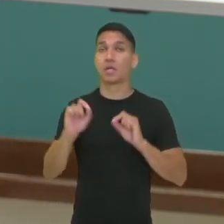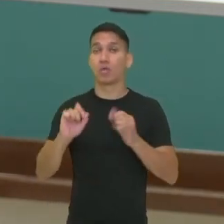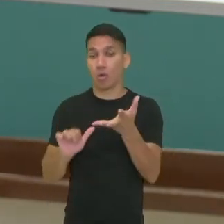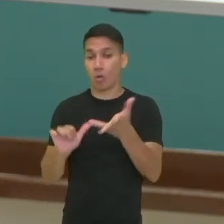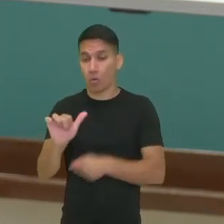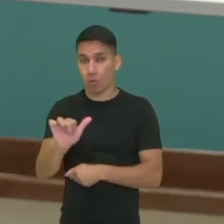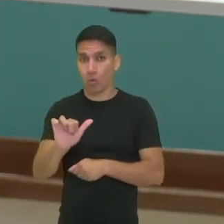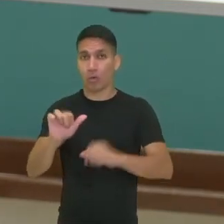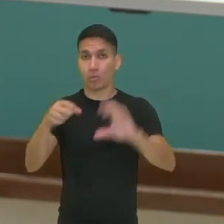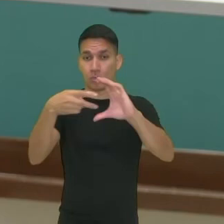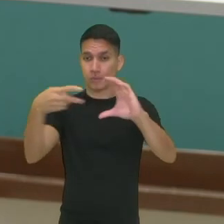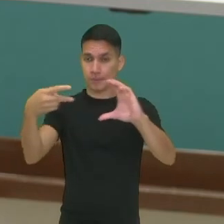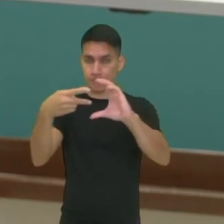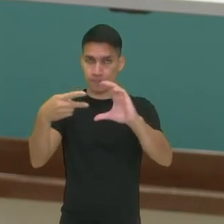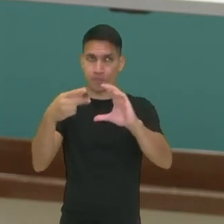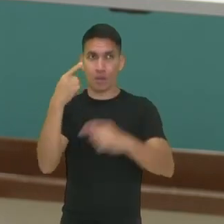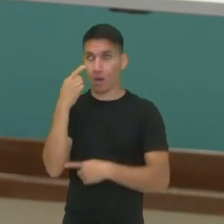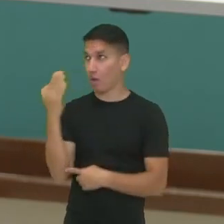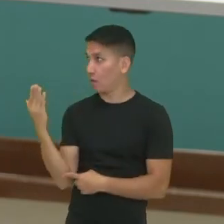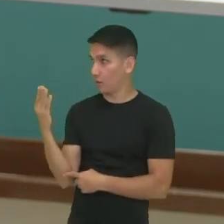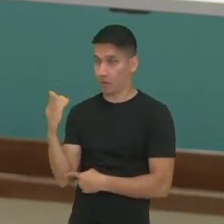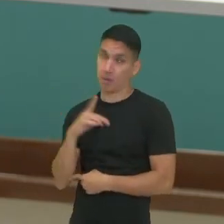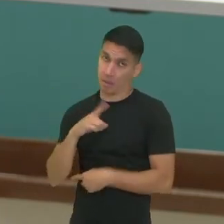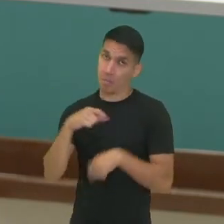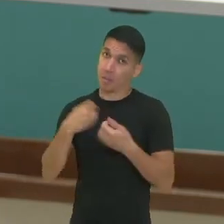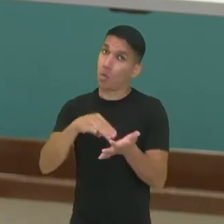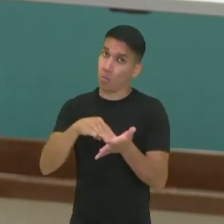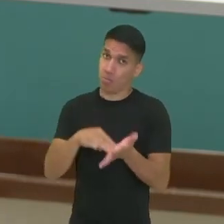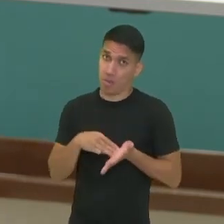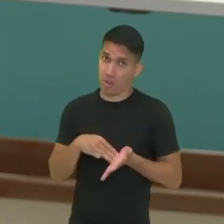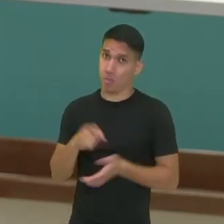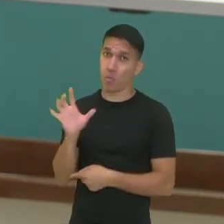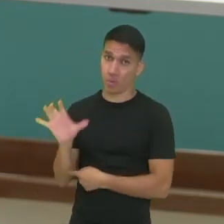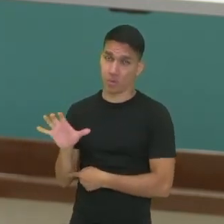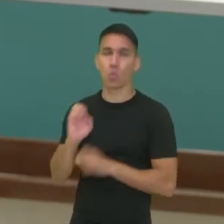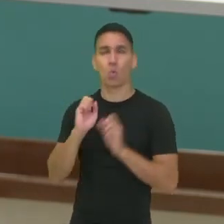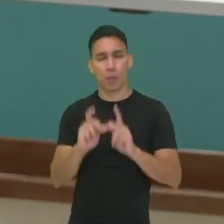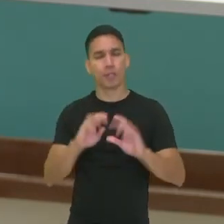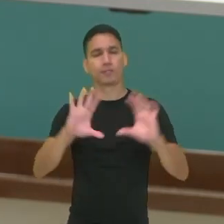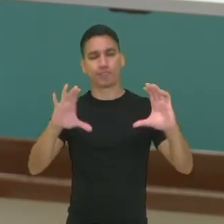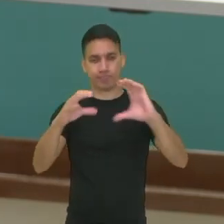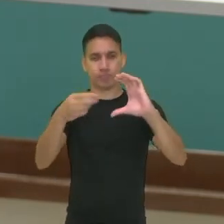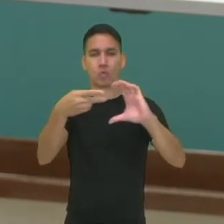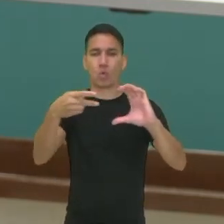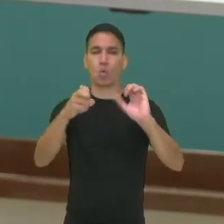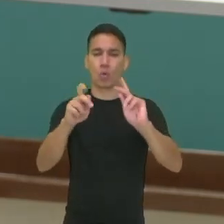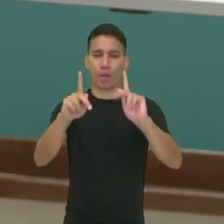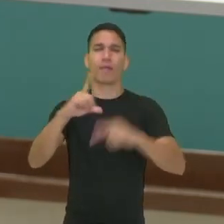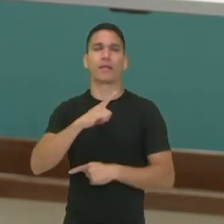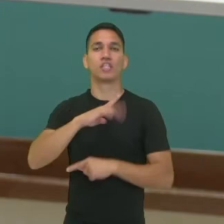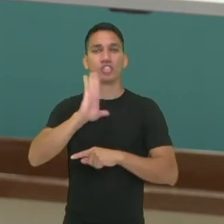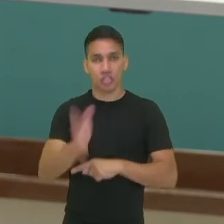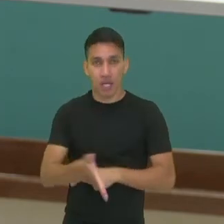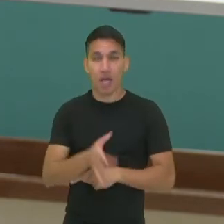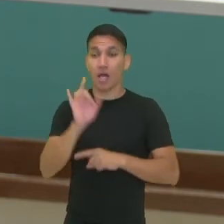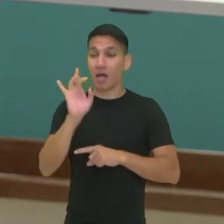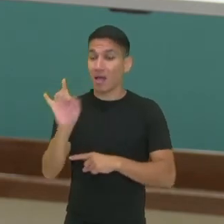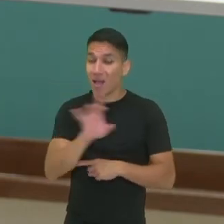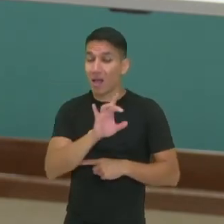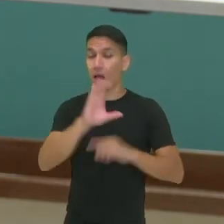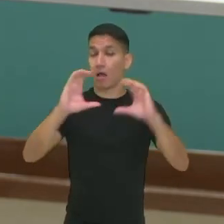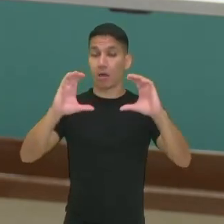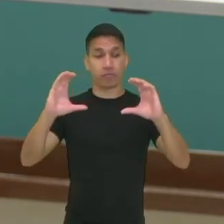os carbonos. Está aqui a dupla ligação, muito bem. E cada um dos carbonos da dupla deve apresentar